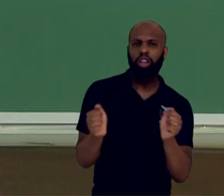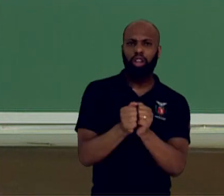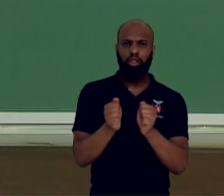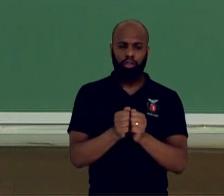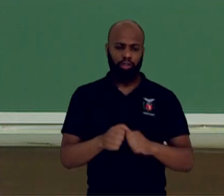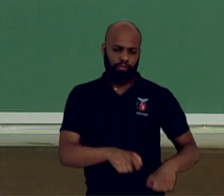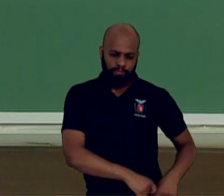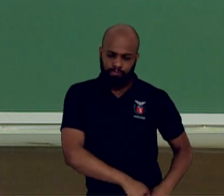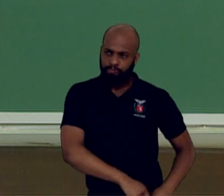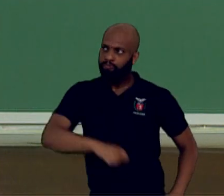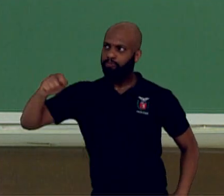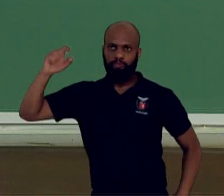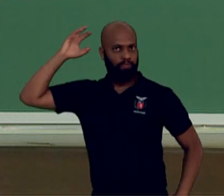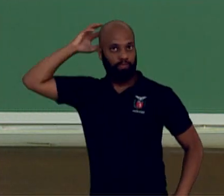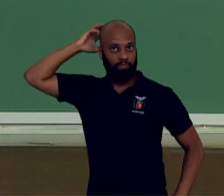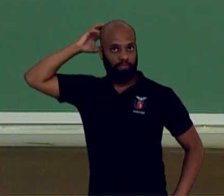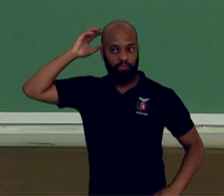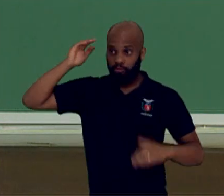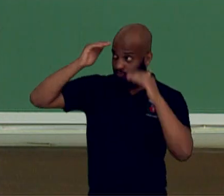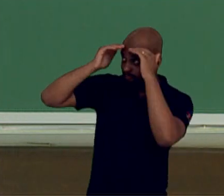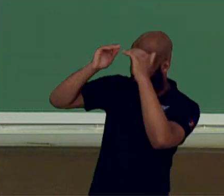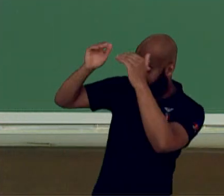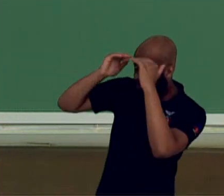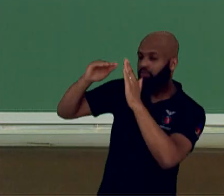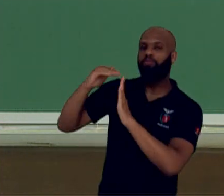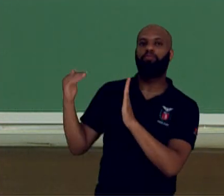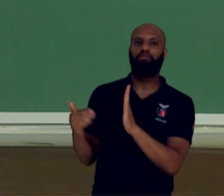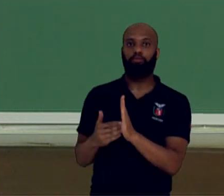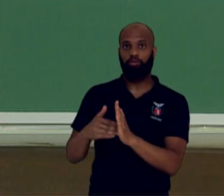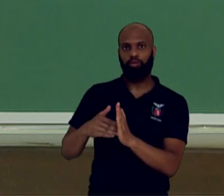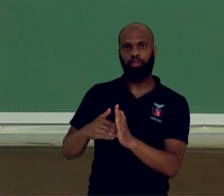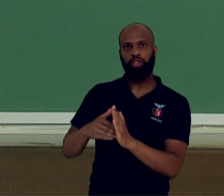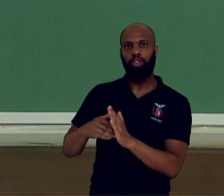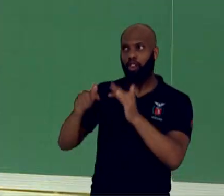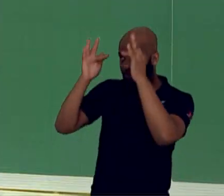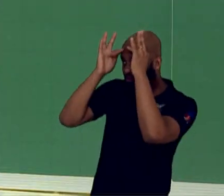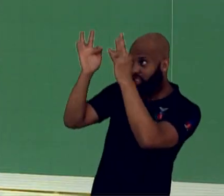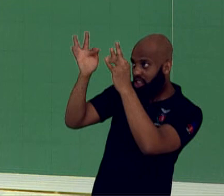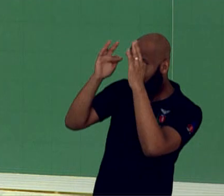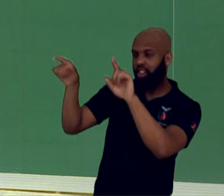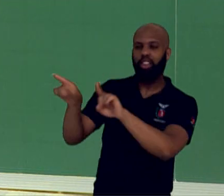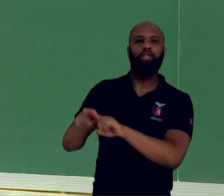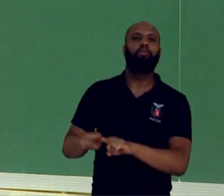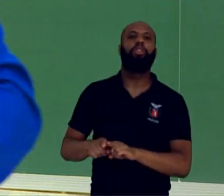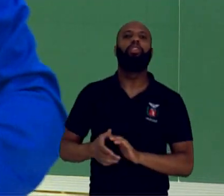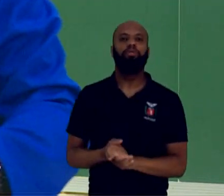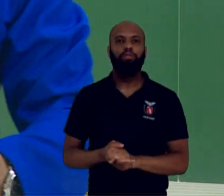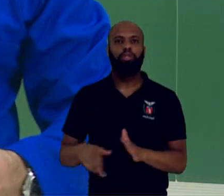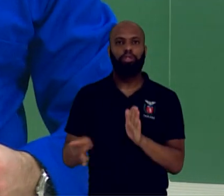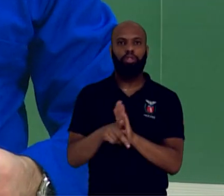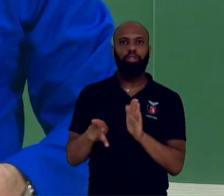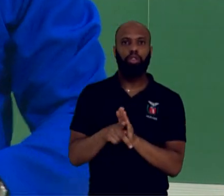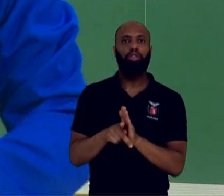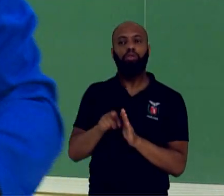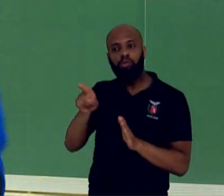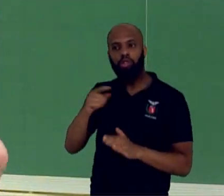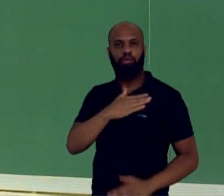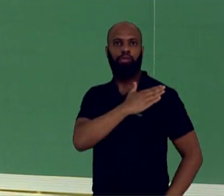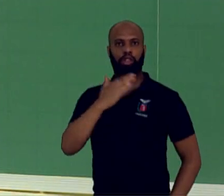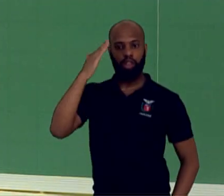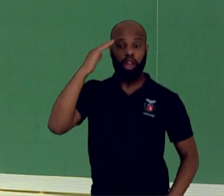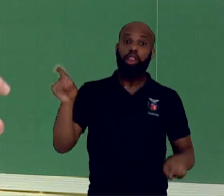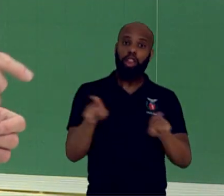a eles, aí a origem do samurai, ou o samurai, inclusive, poderia ser fiel não ao shogun, mas aos proprietários de